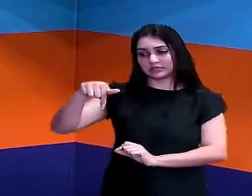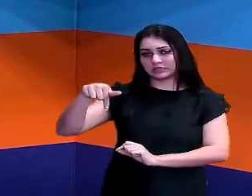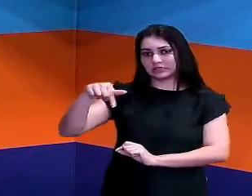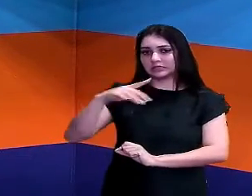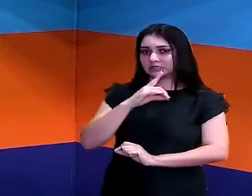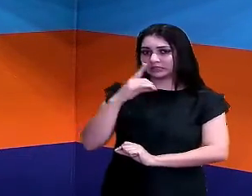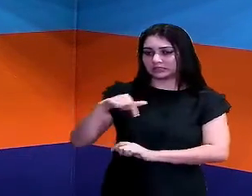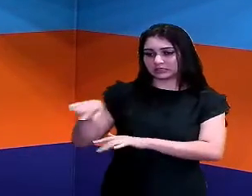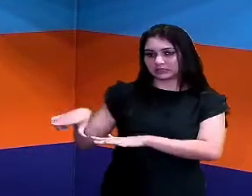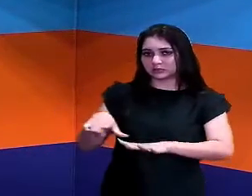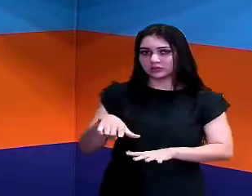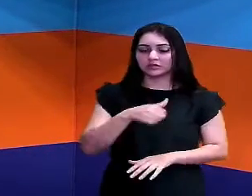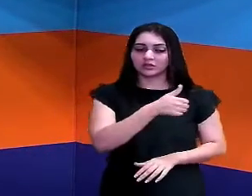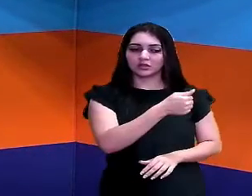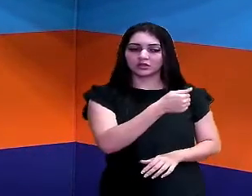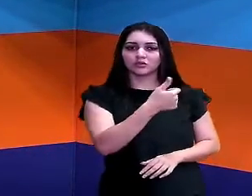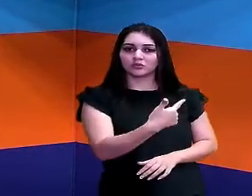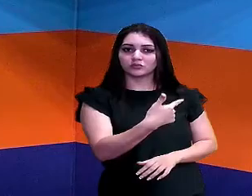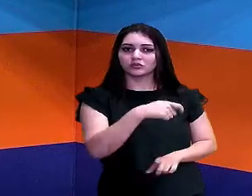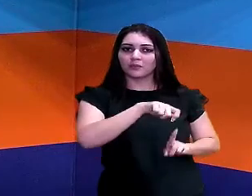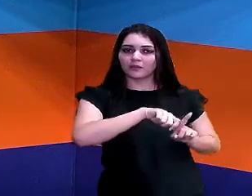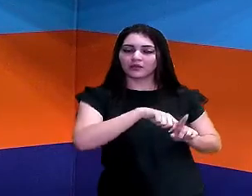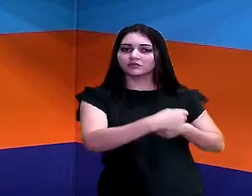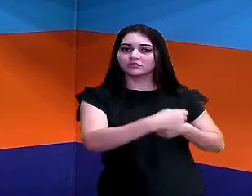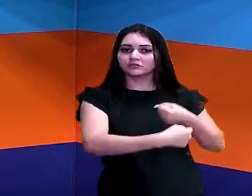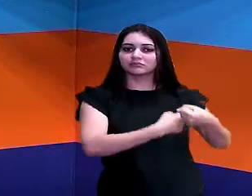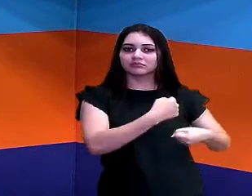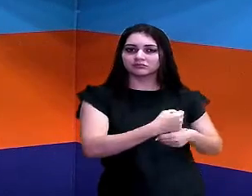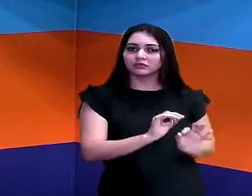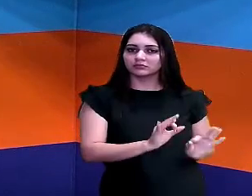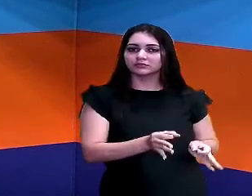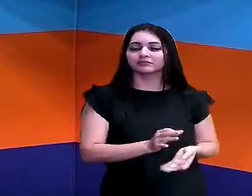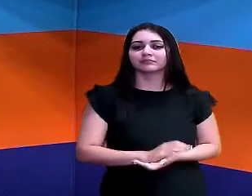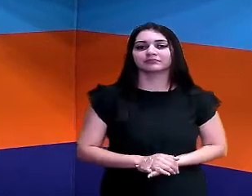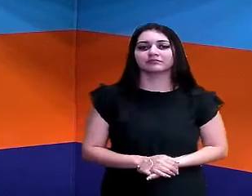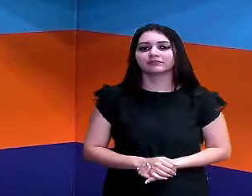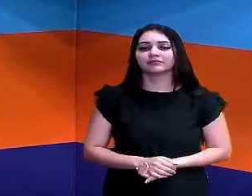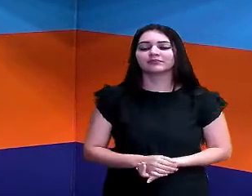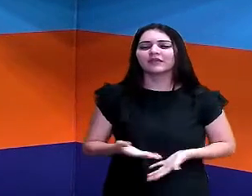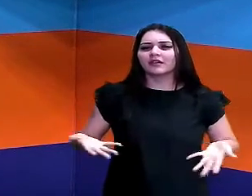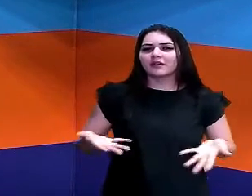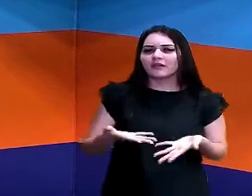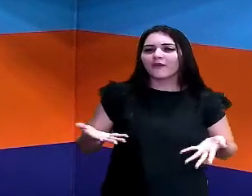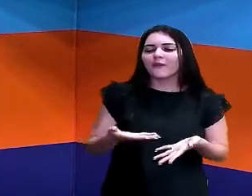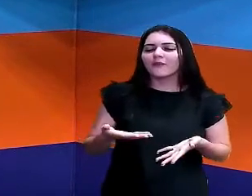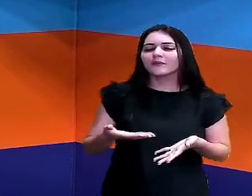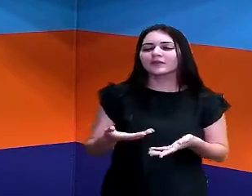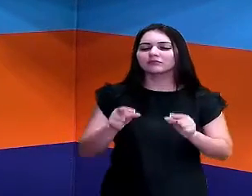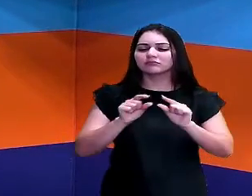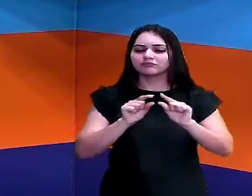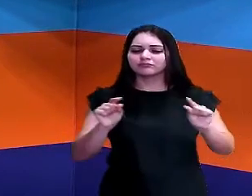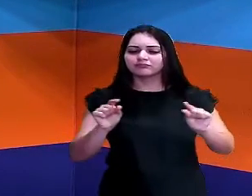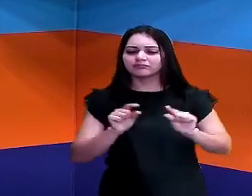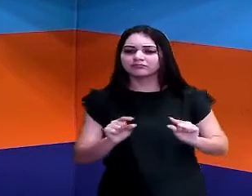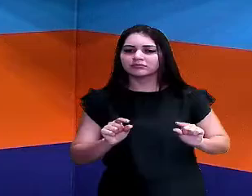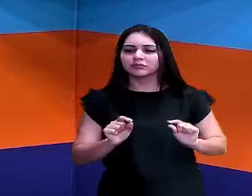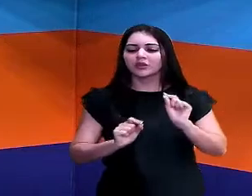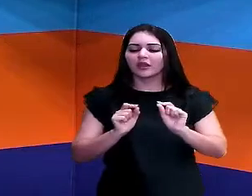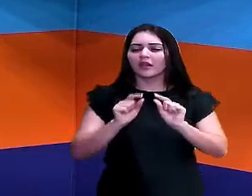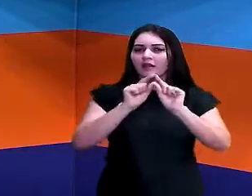dias da semana e 12 meses no ano, tá certo? Agora eu vou completar